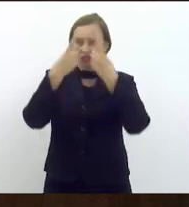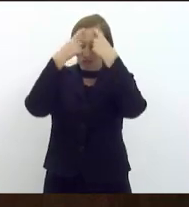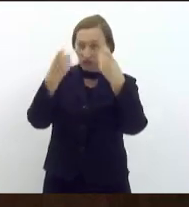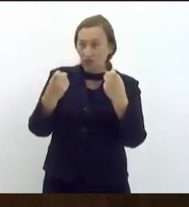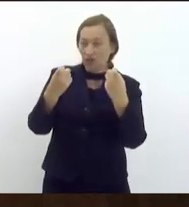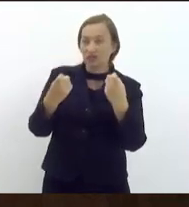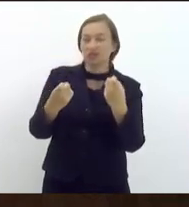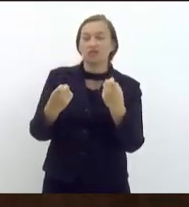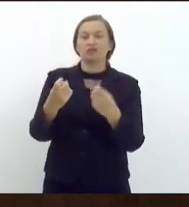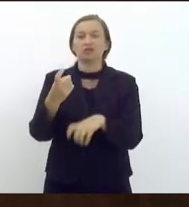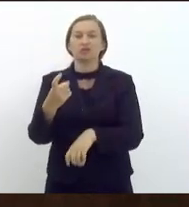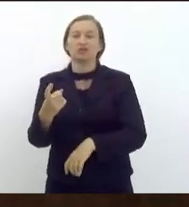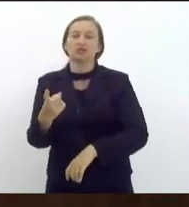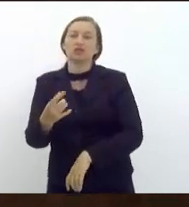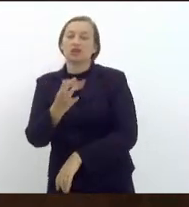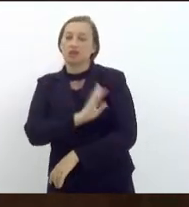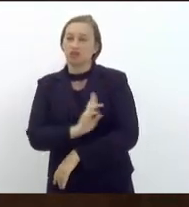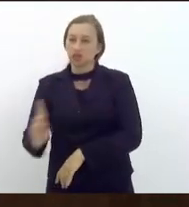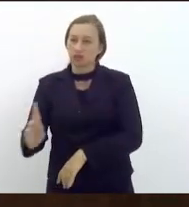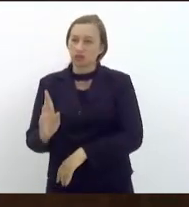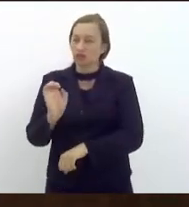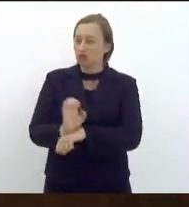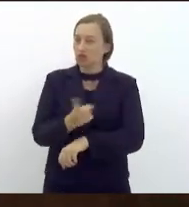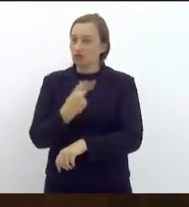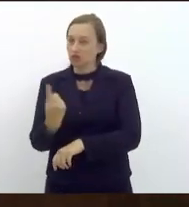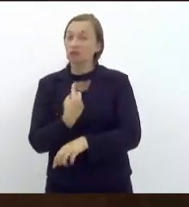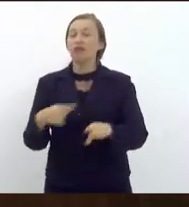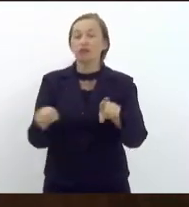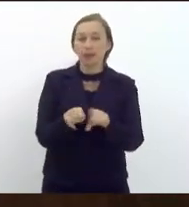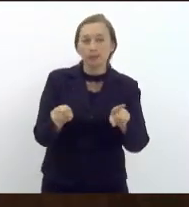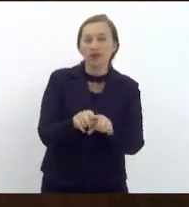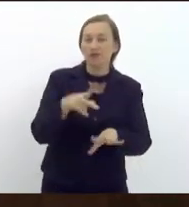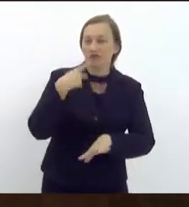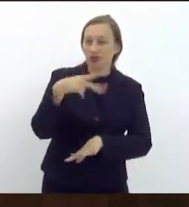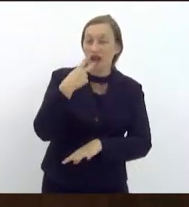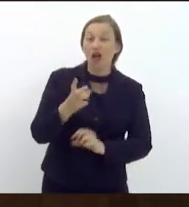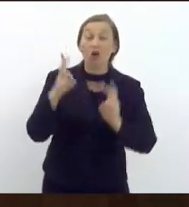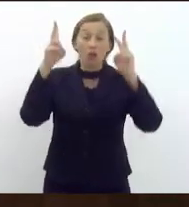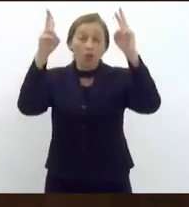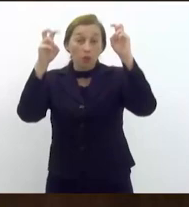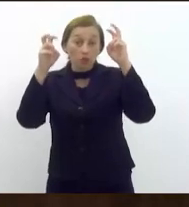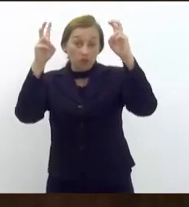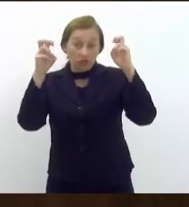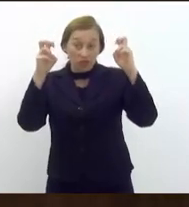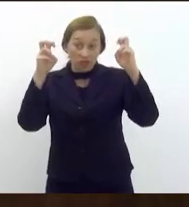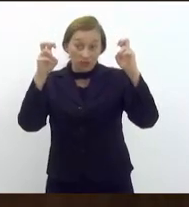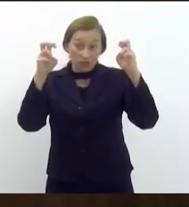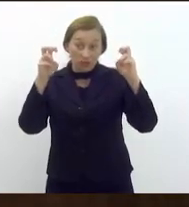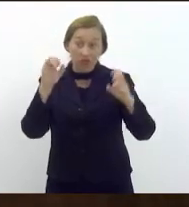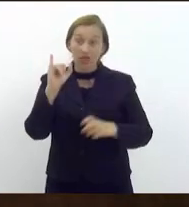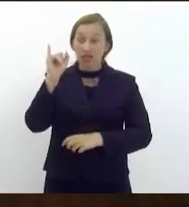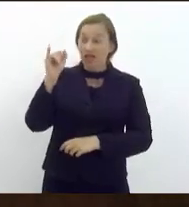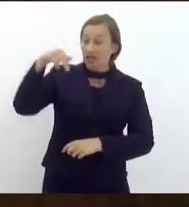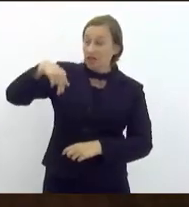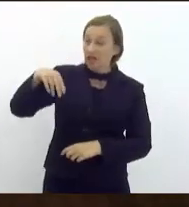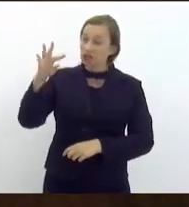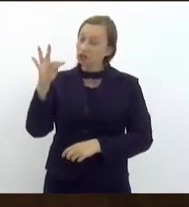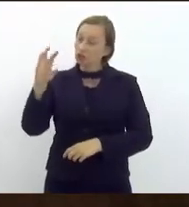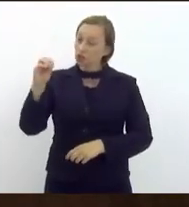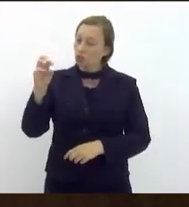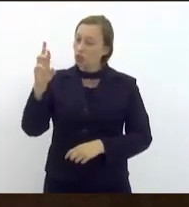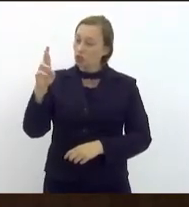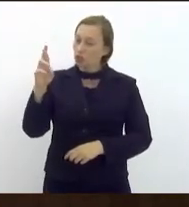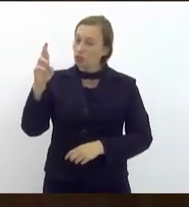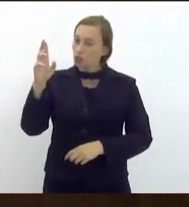estado também destacar que o tema da intolerância religiosa e da